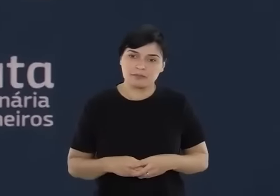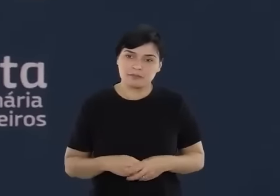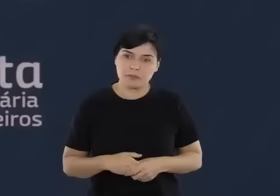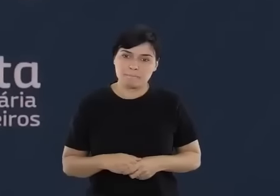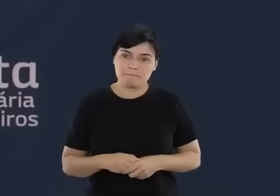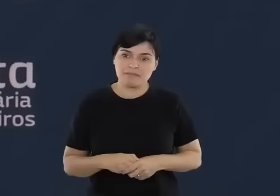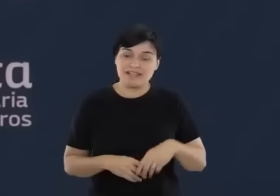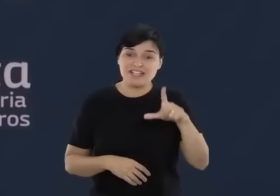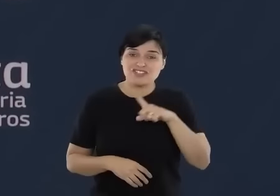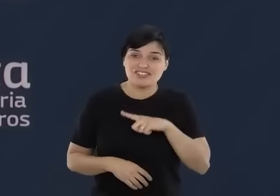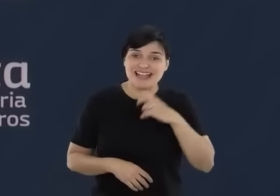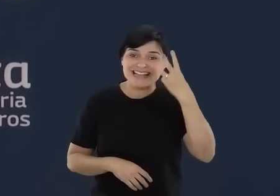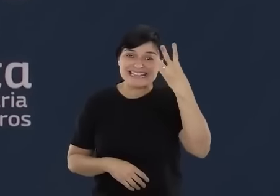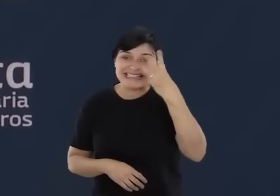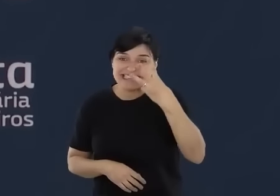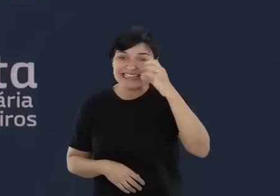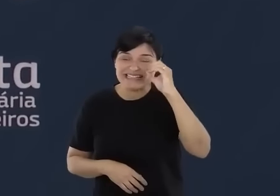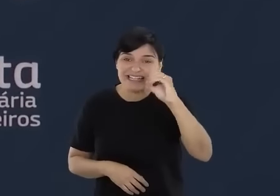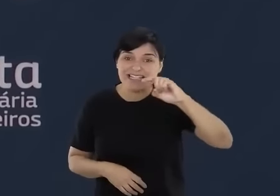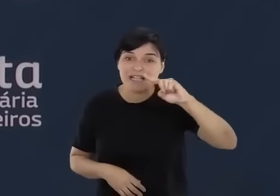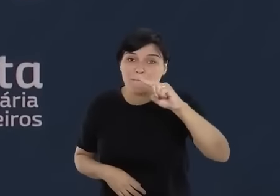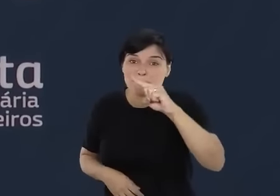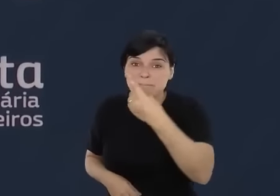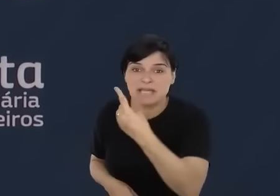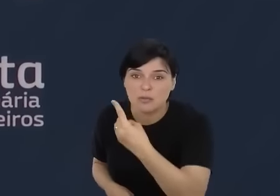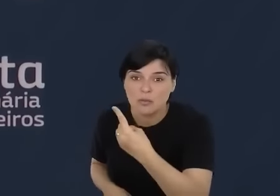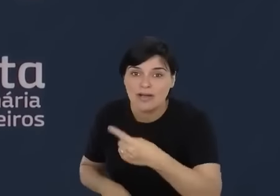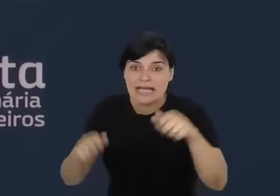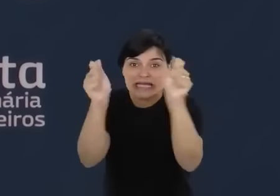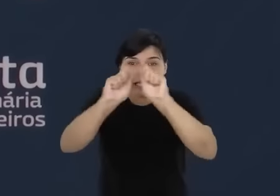30.000 estátuas dedicadas aos Deuses em